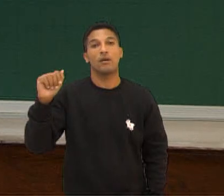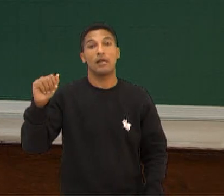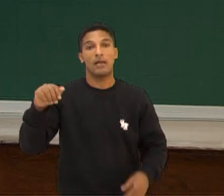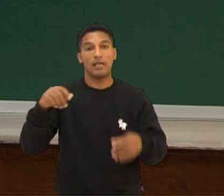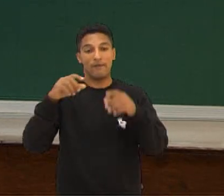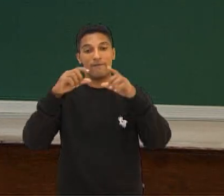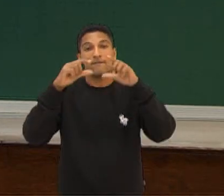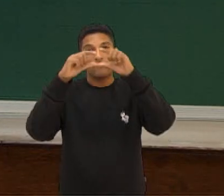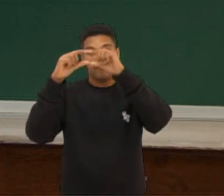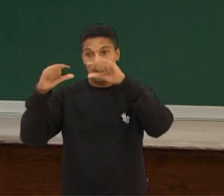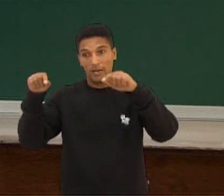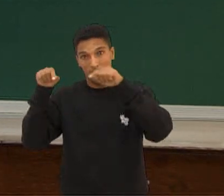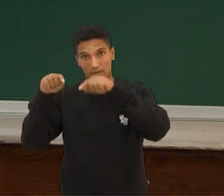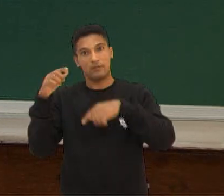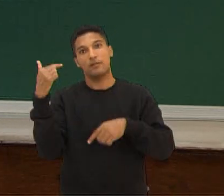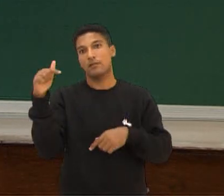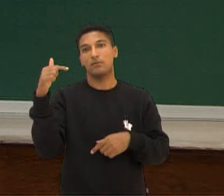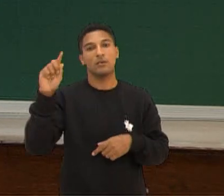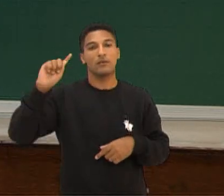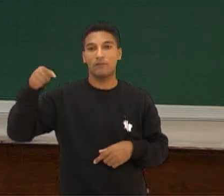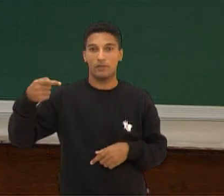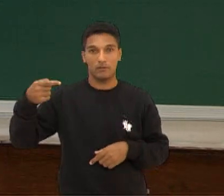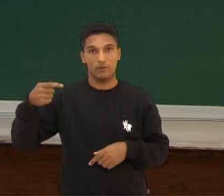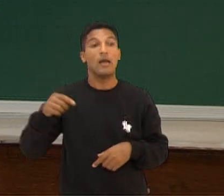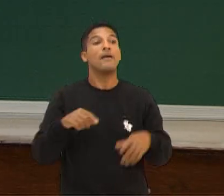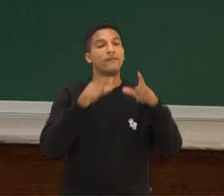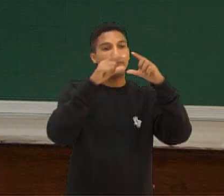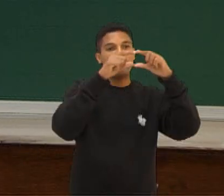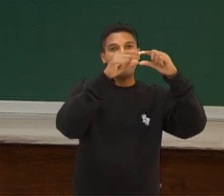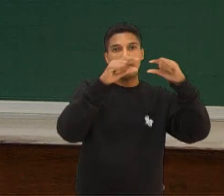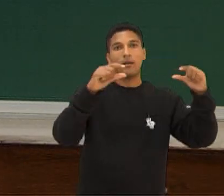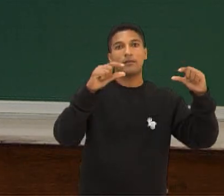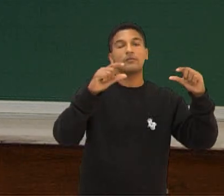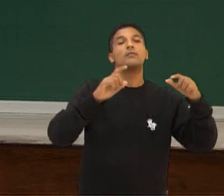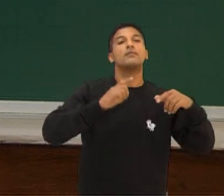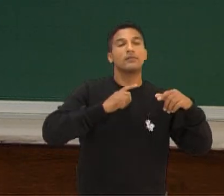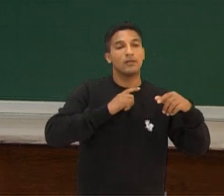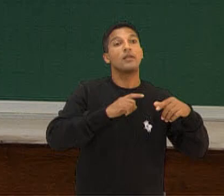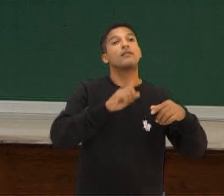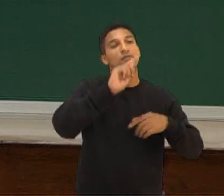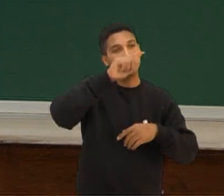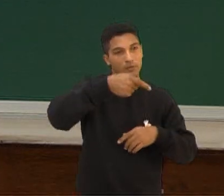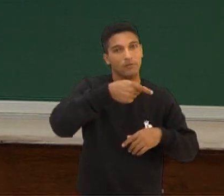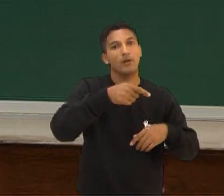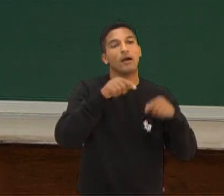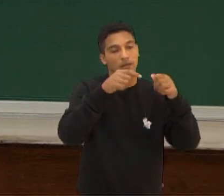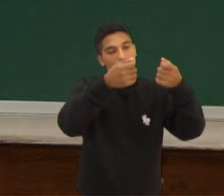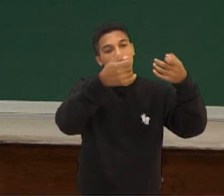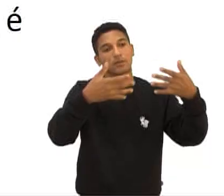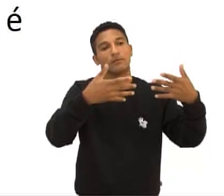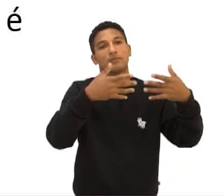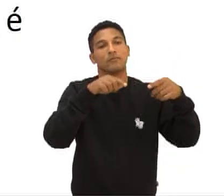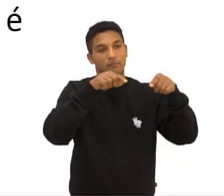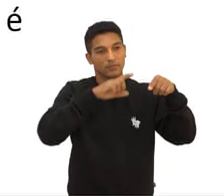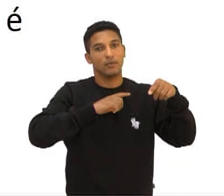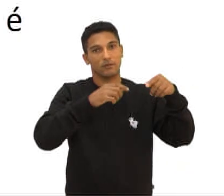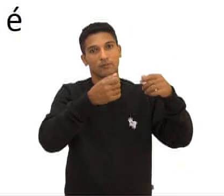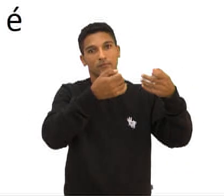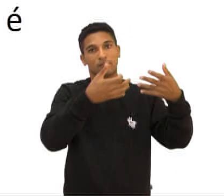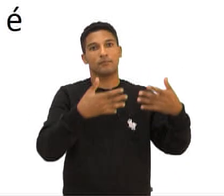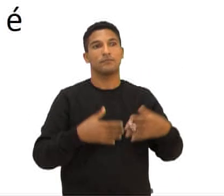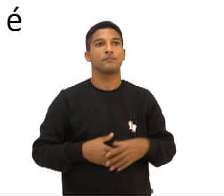sem vírgula. A explicativa está explicando, entre vírgulas. A. Lá no